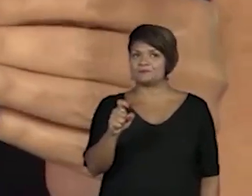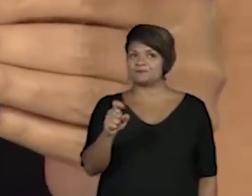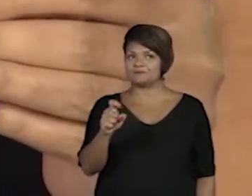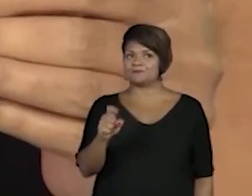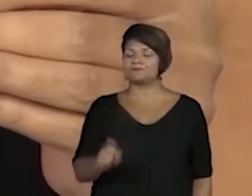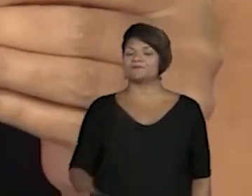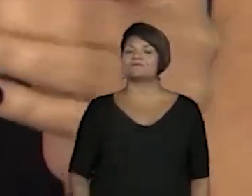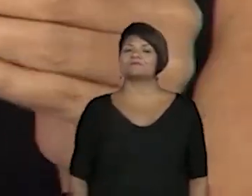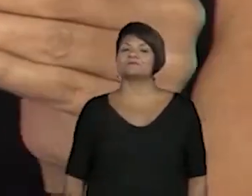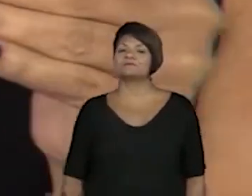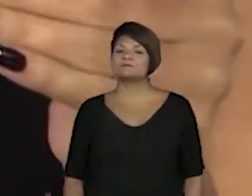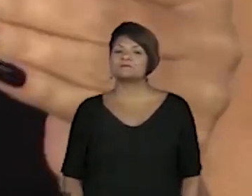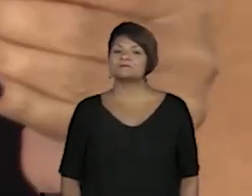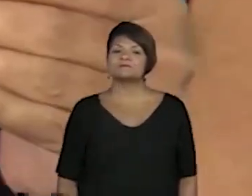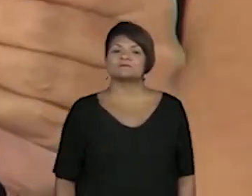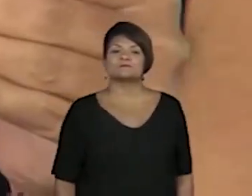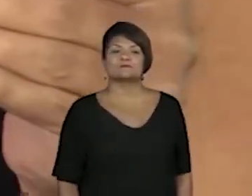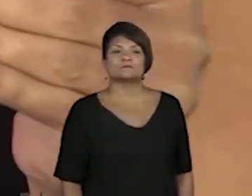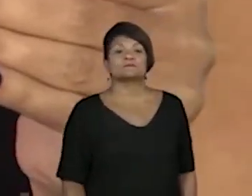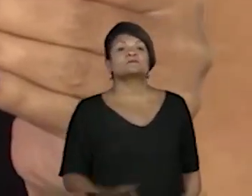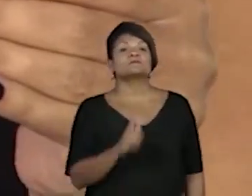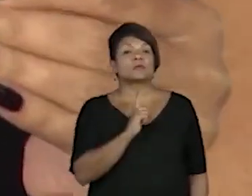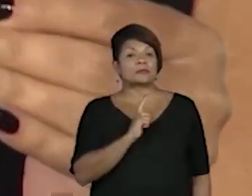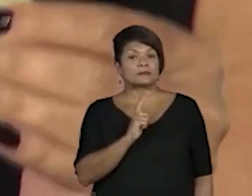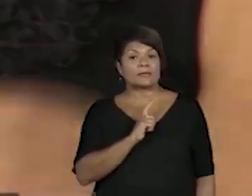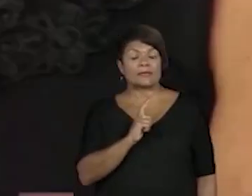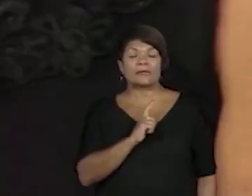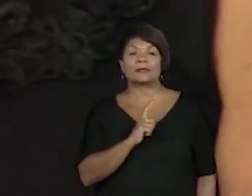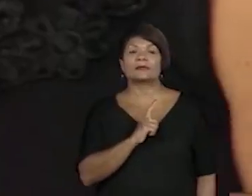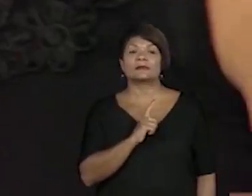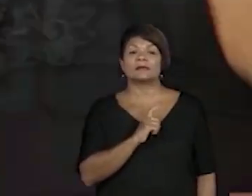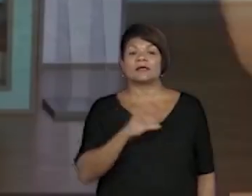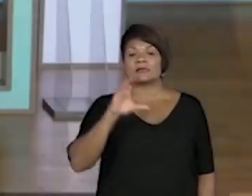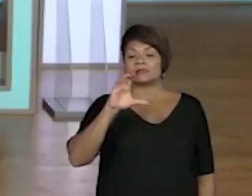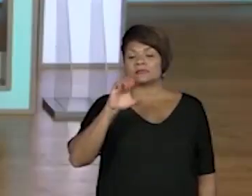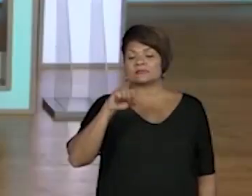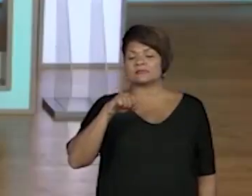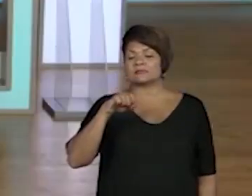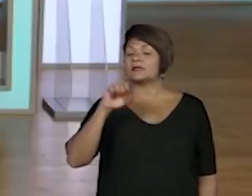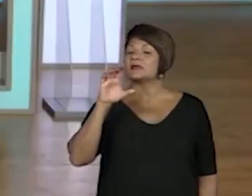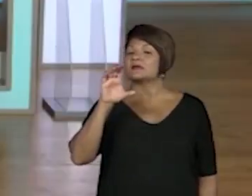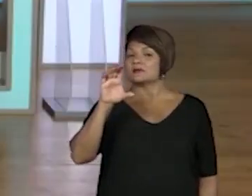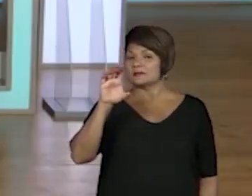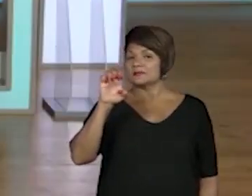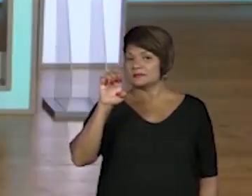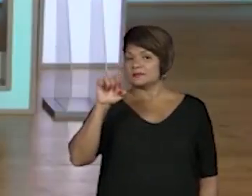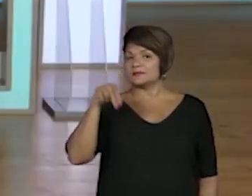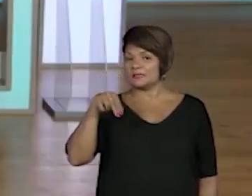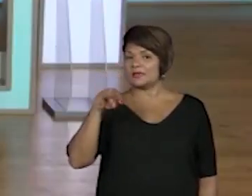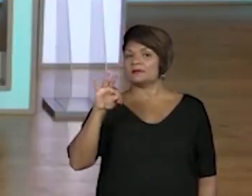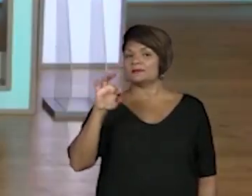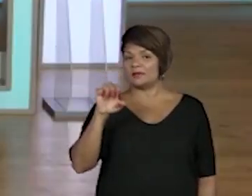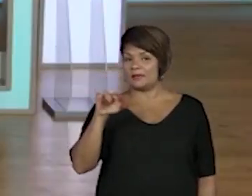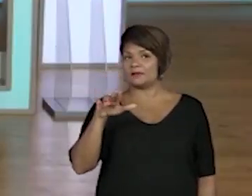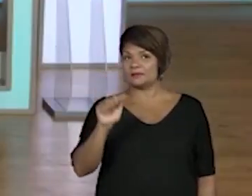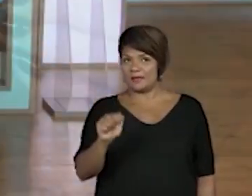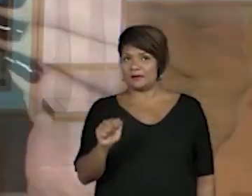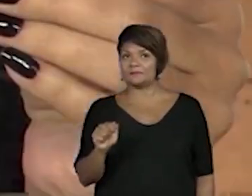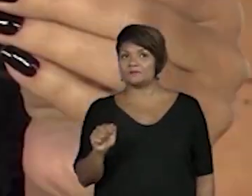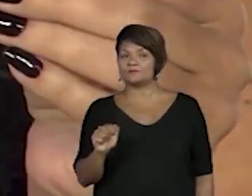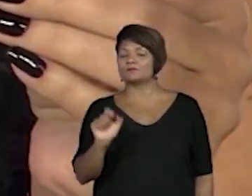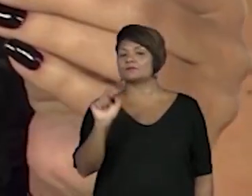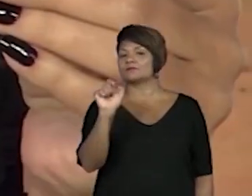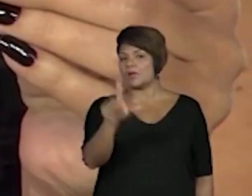certo? E temos a centena, que é o que a gente vai usar hoje, então preparamos aqui até